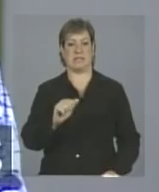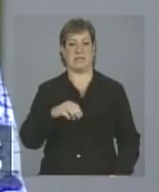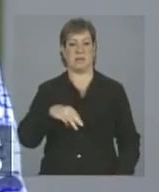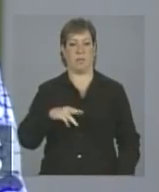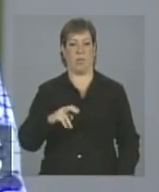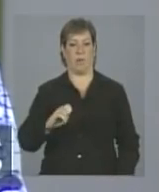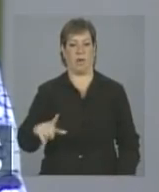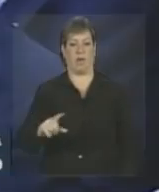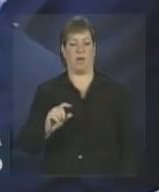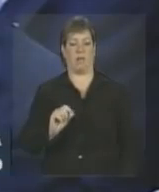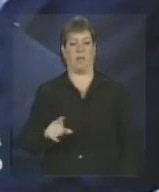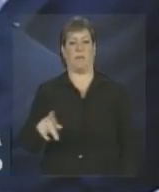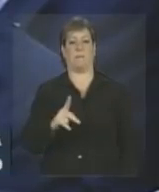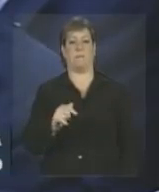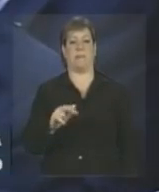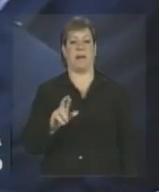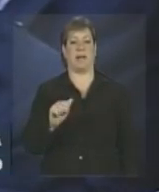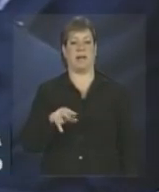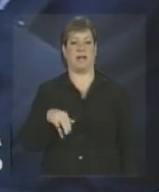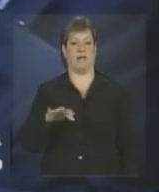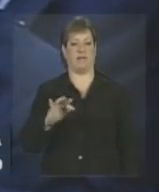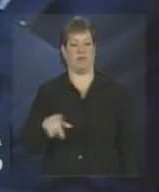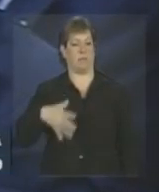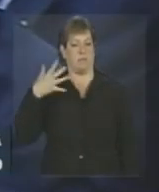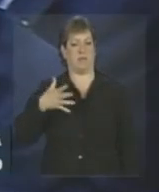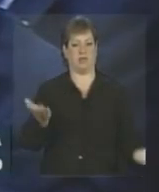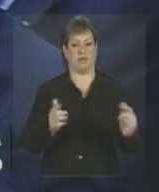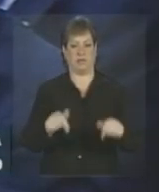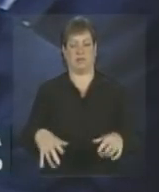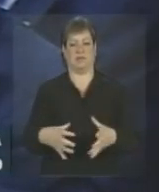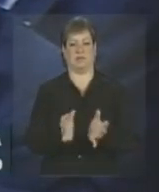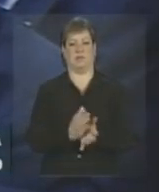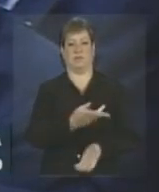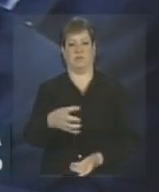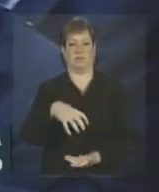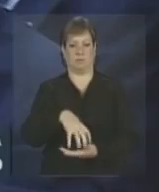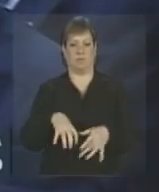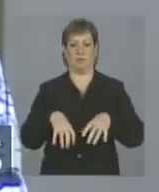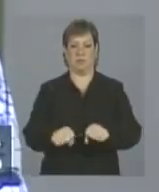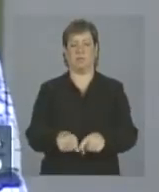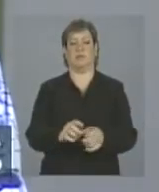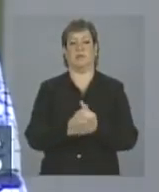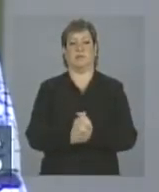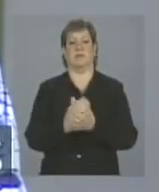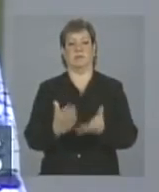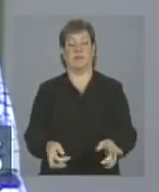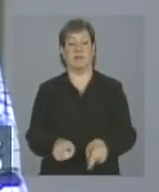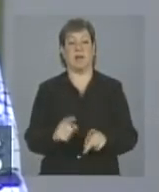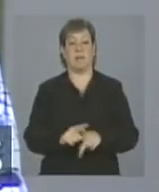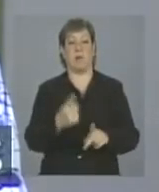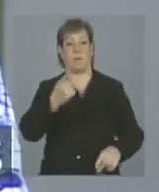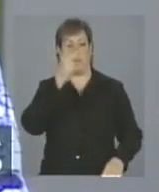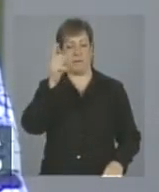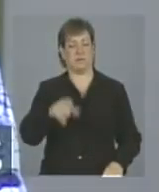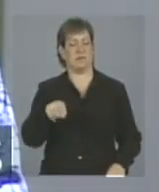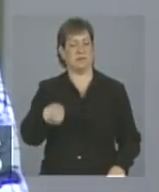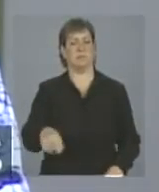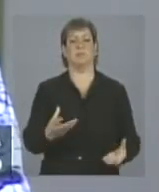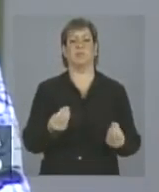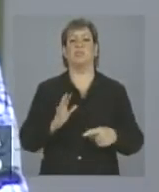Pinheiro Guimarães, paranista da turma, Milena Oliveira de Medeiros, e também uma pessoa que deu